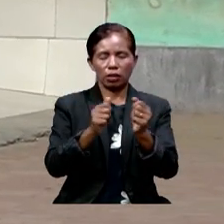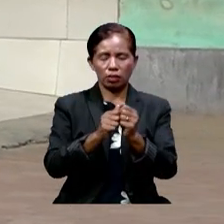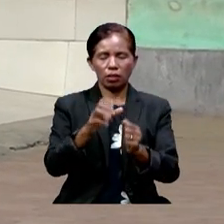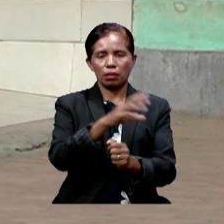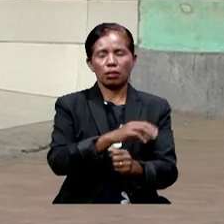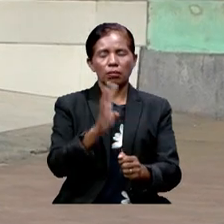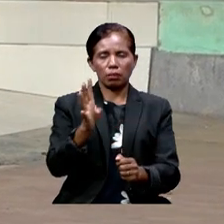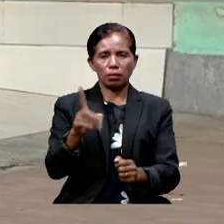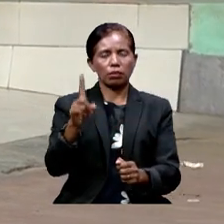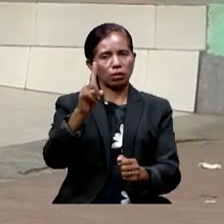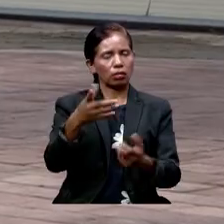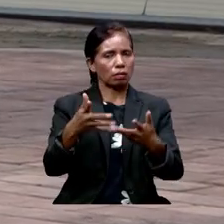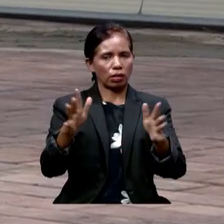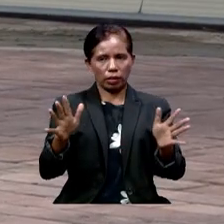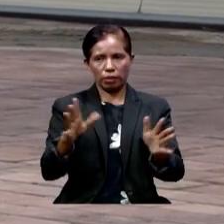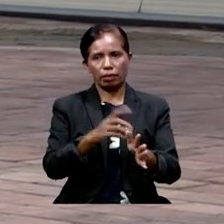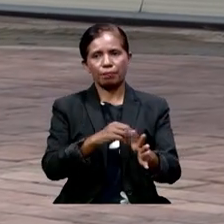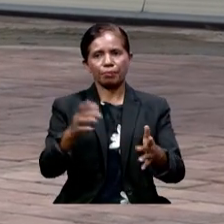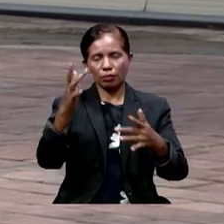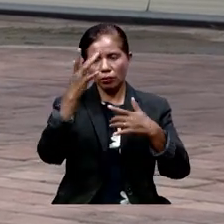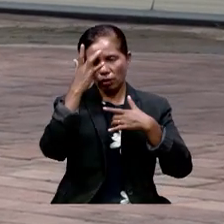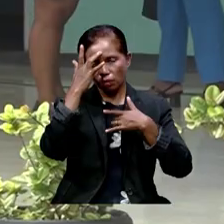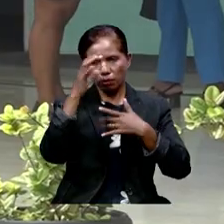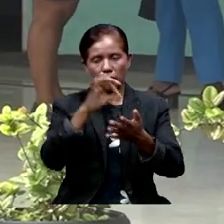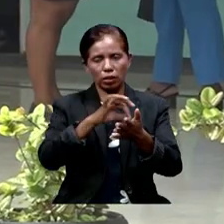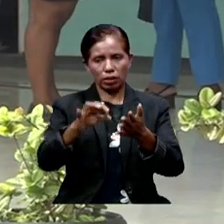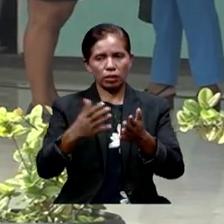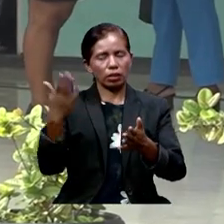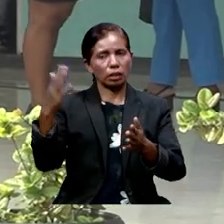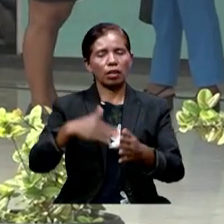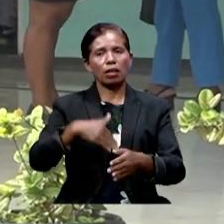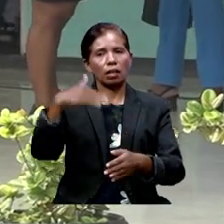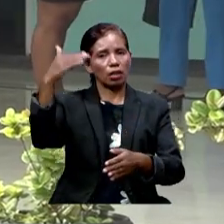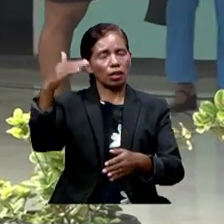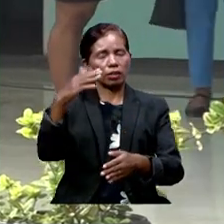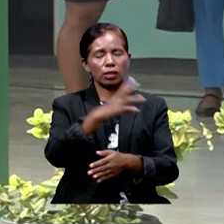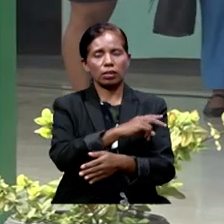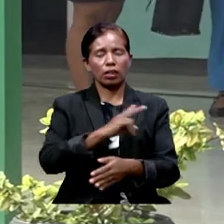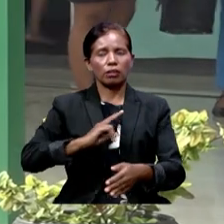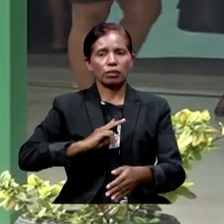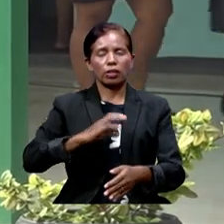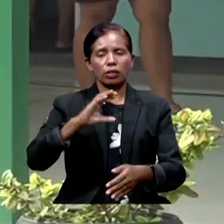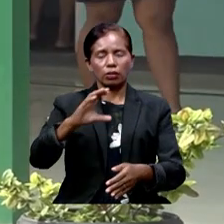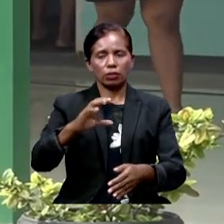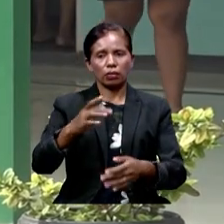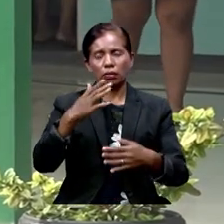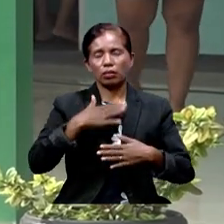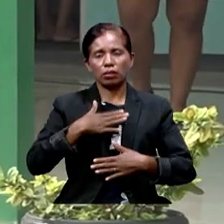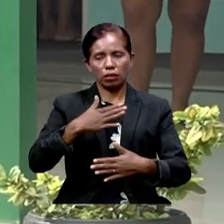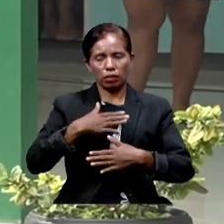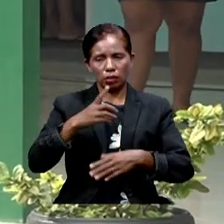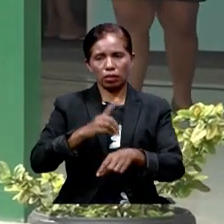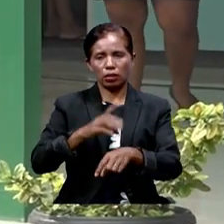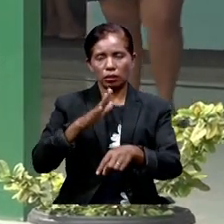resin ida la iha. Além de ne, moras ne beresisto Asia Centro Internamento Veracruz Macanesan, ISPA, dengue,